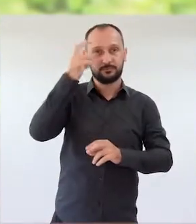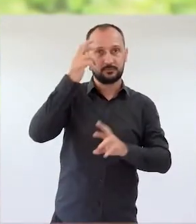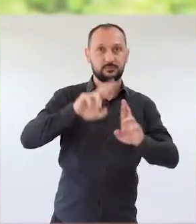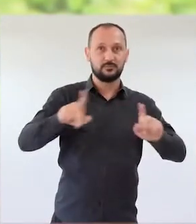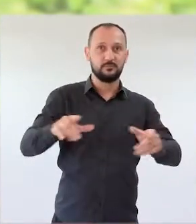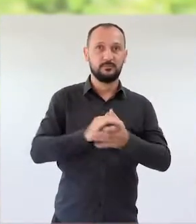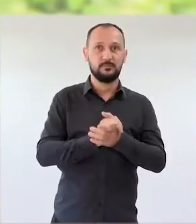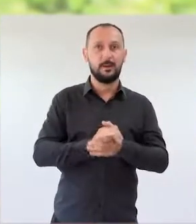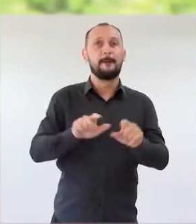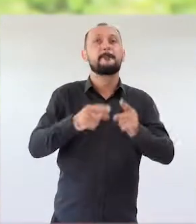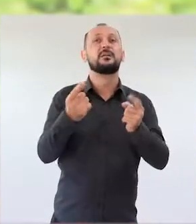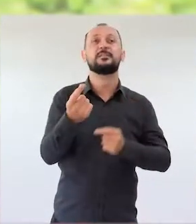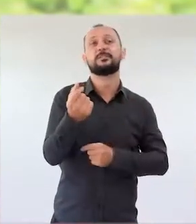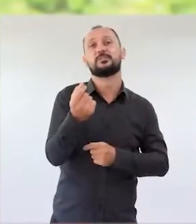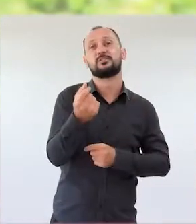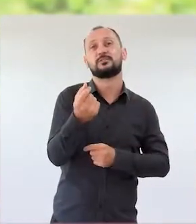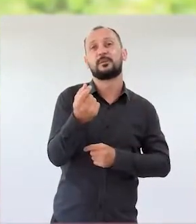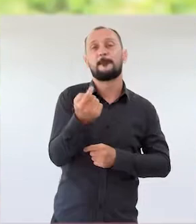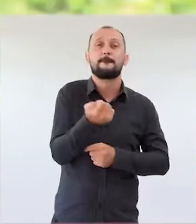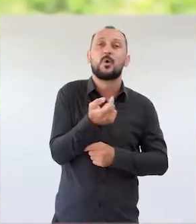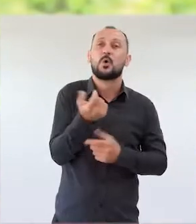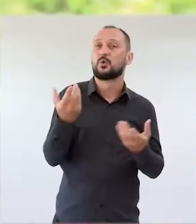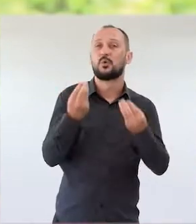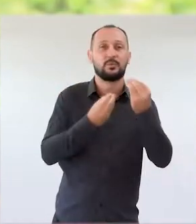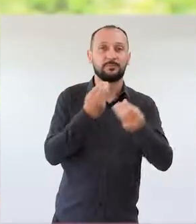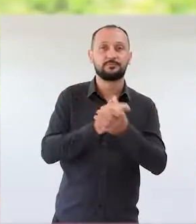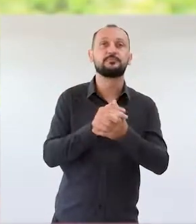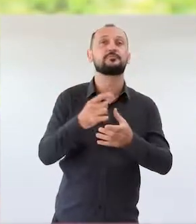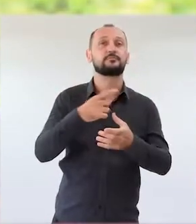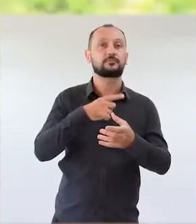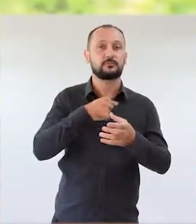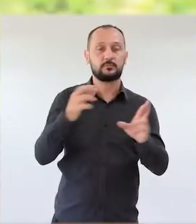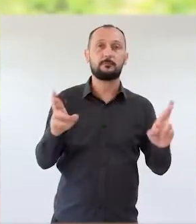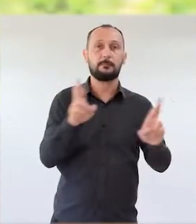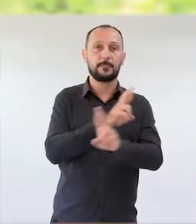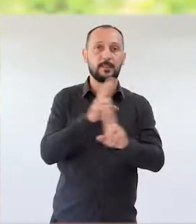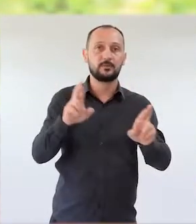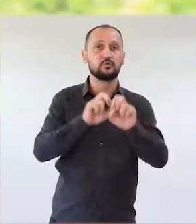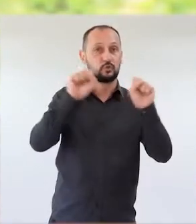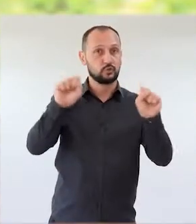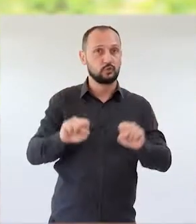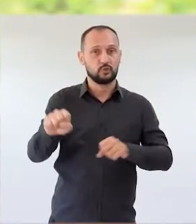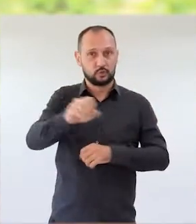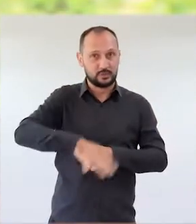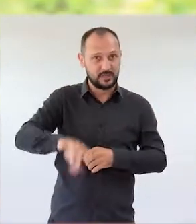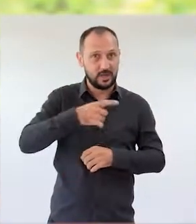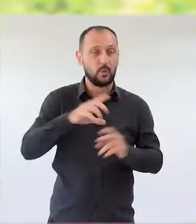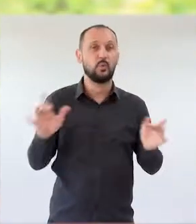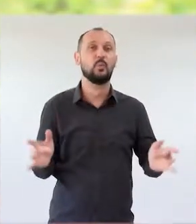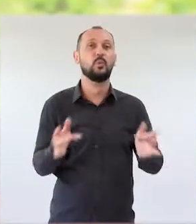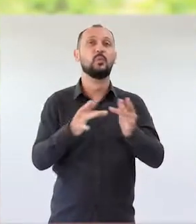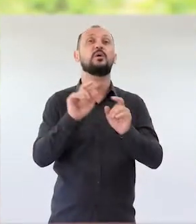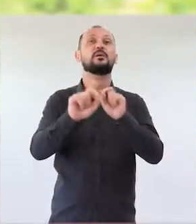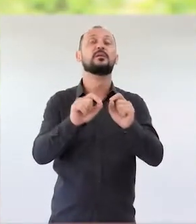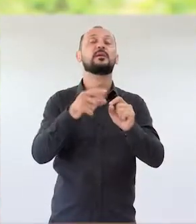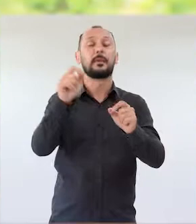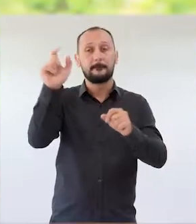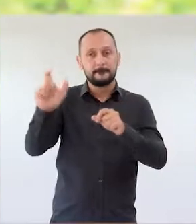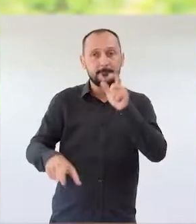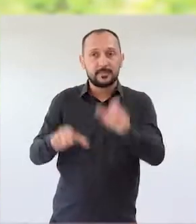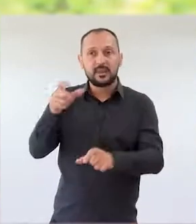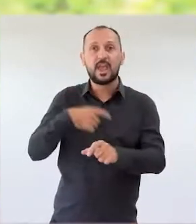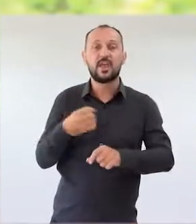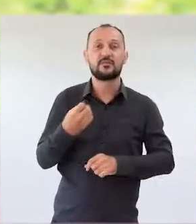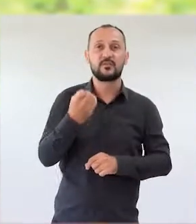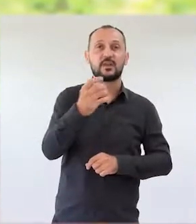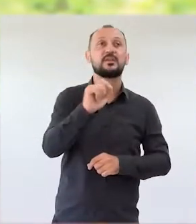novas culturas. Mas e se a grana estiver curta? Fique sabendo que tem uma rede social que faz essa ponte entre